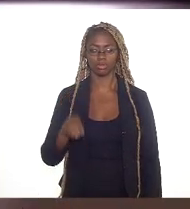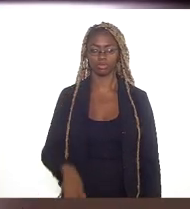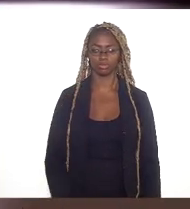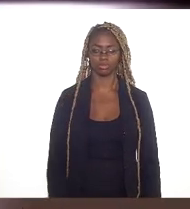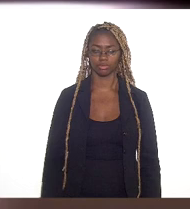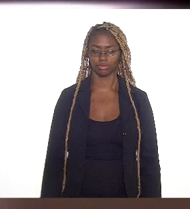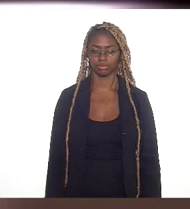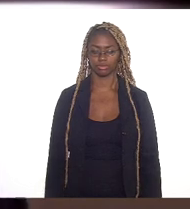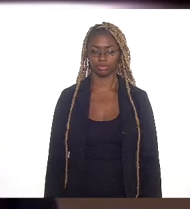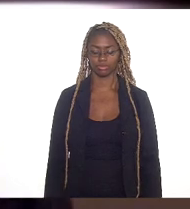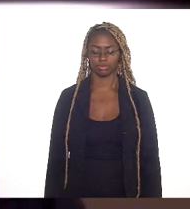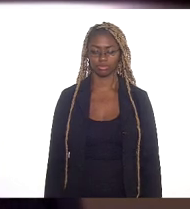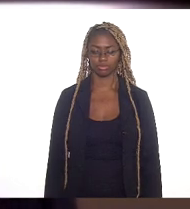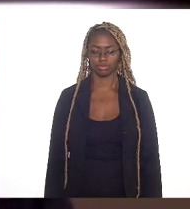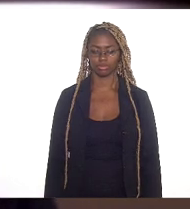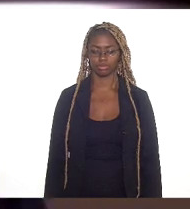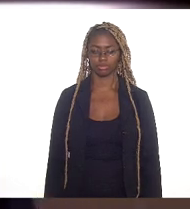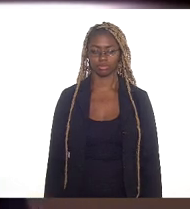Deputado Coronel Salema.